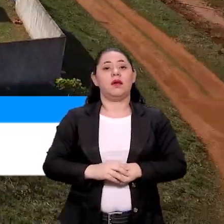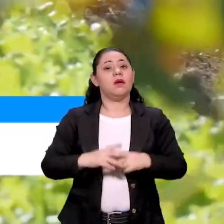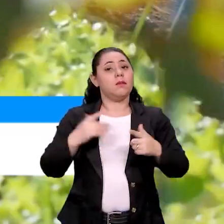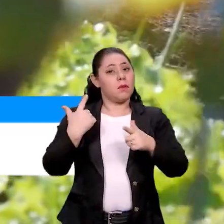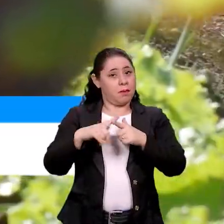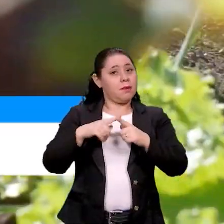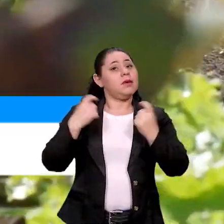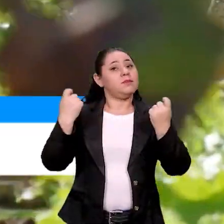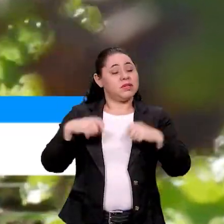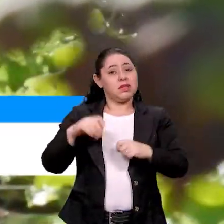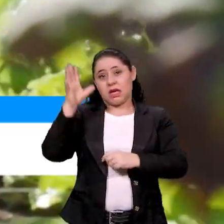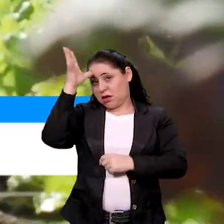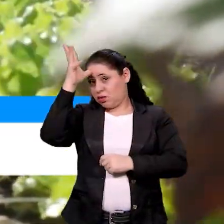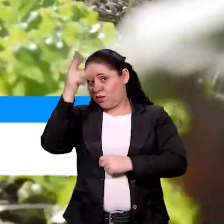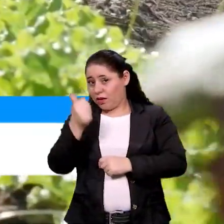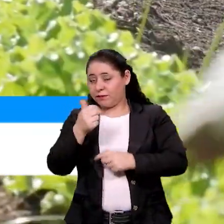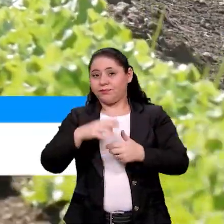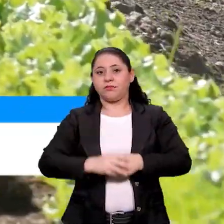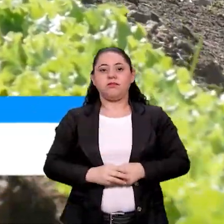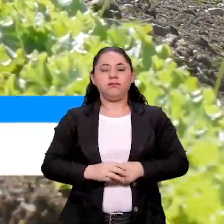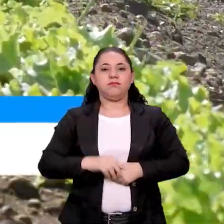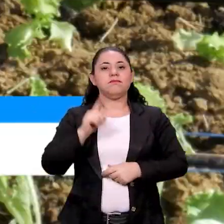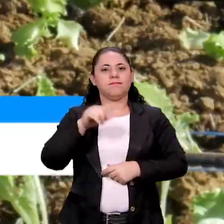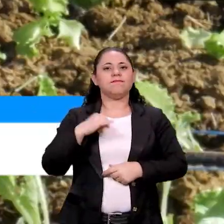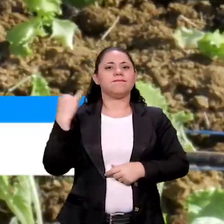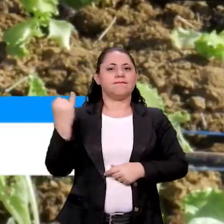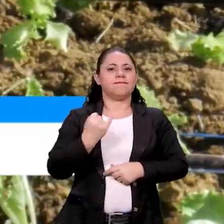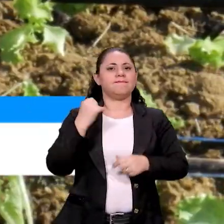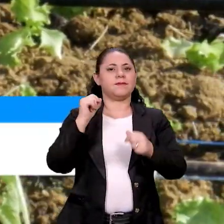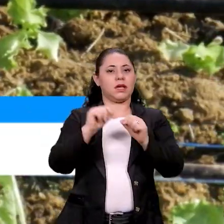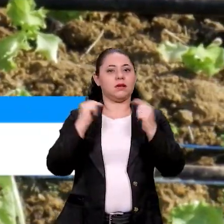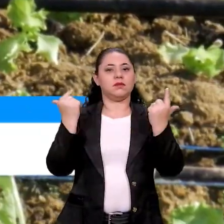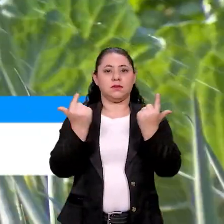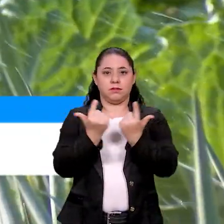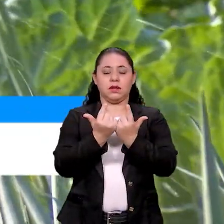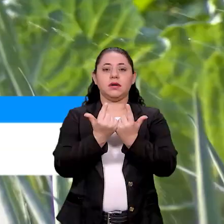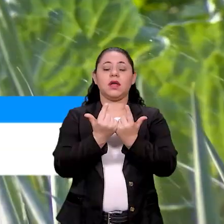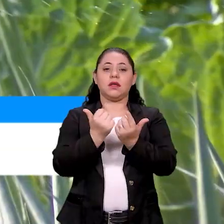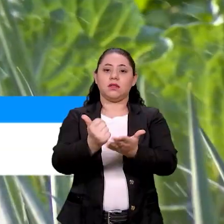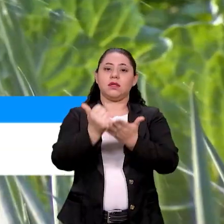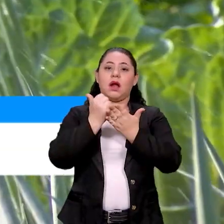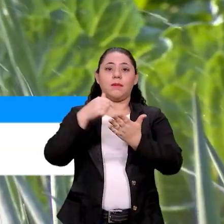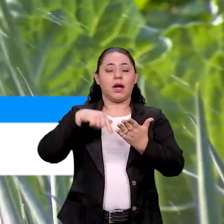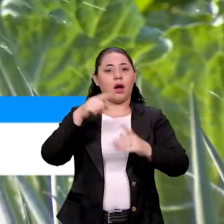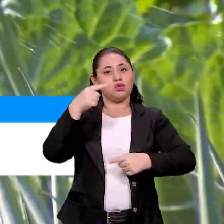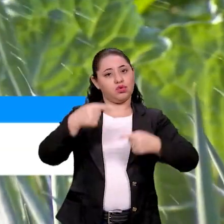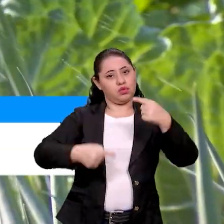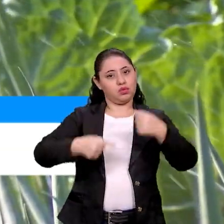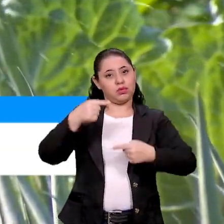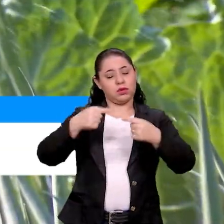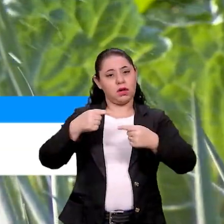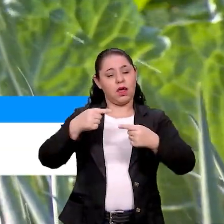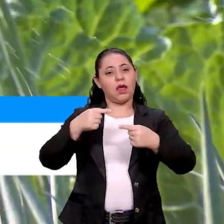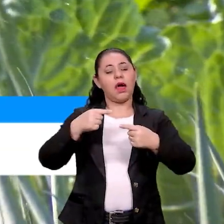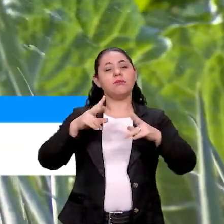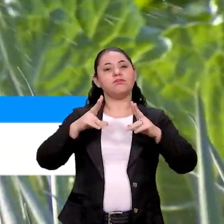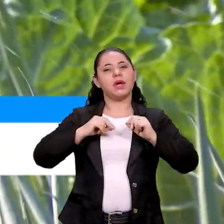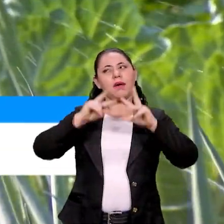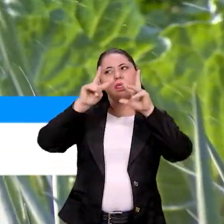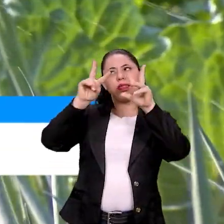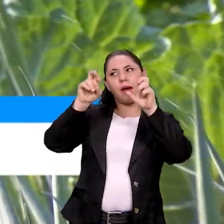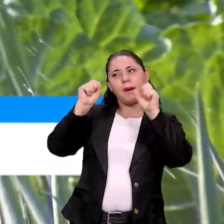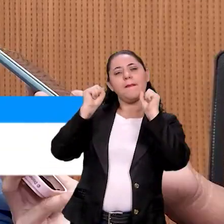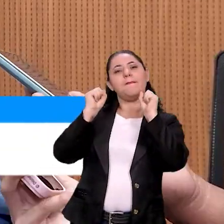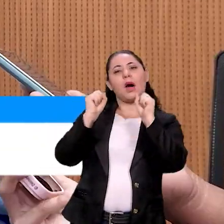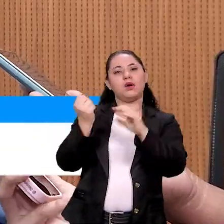enfim, demandas que eles precisam que sejam resolvidas. É importante que a Assembleia traga para cá o debate e se aproprie